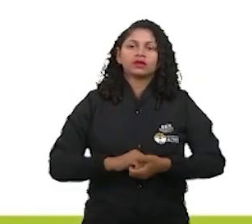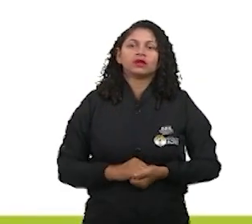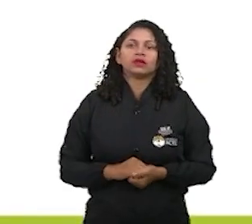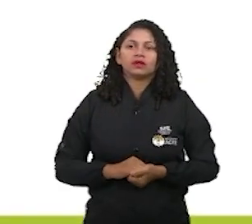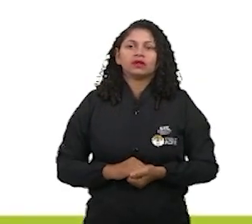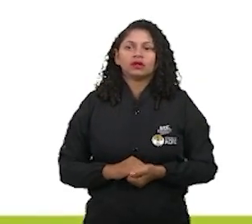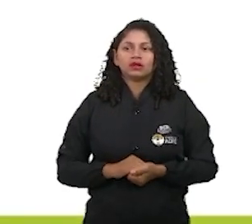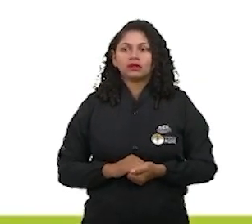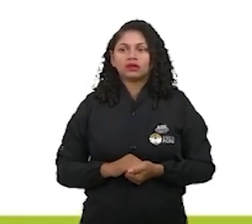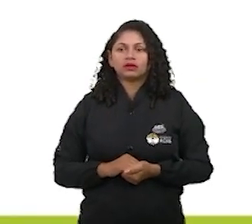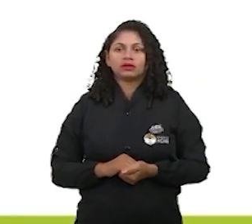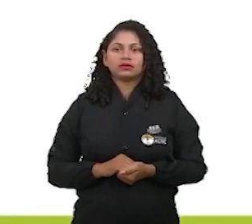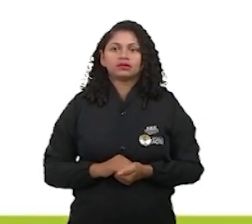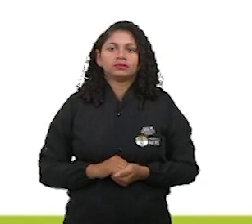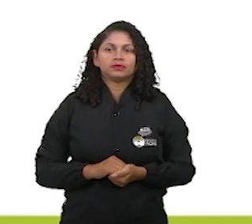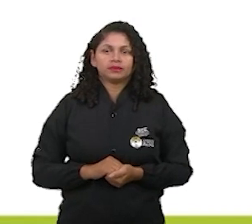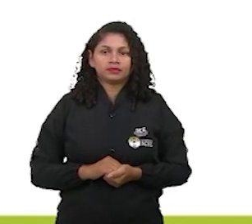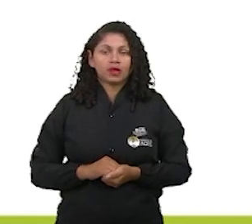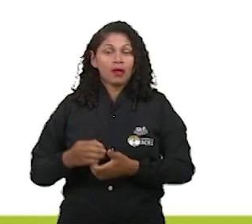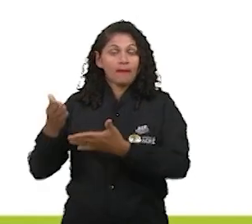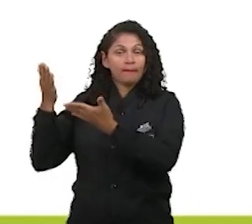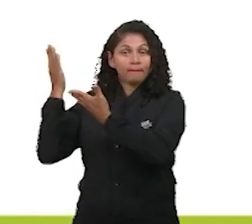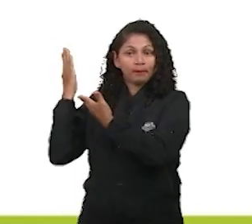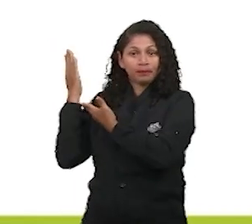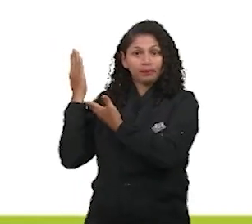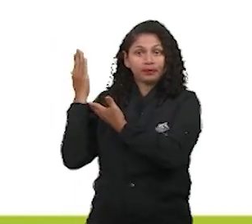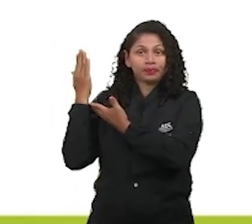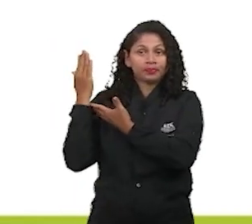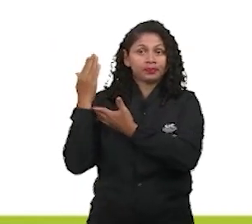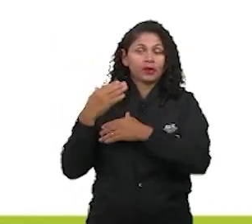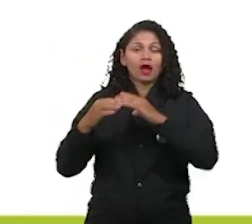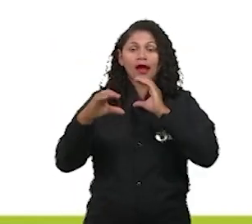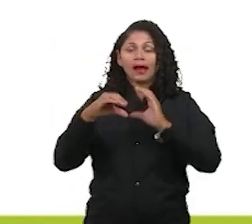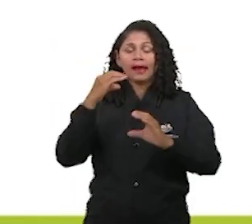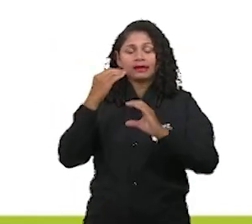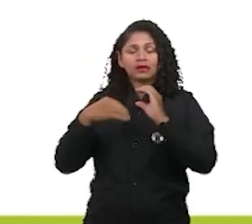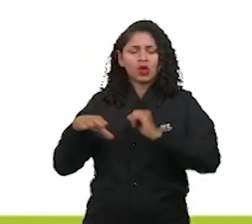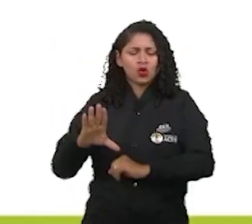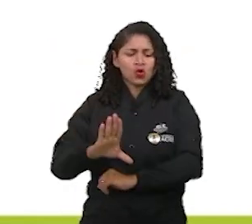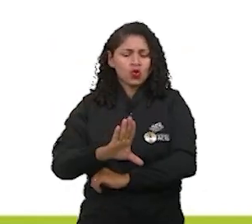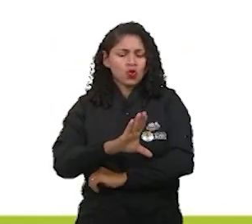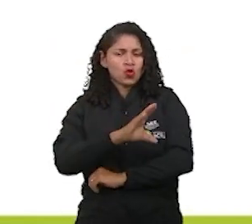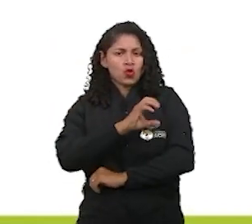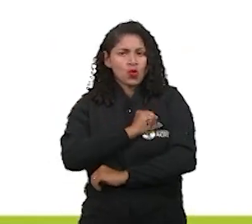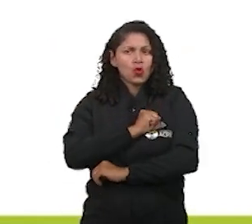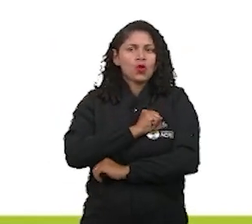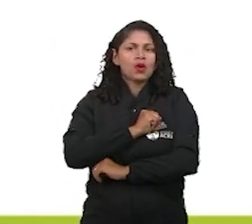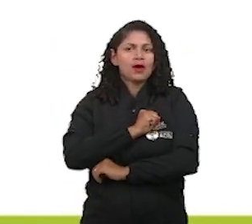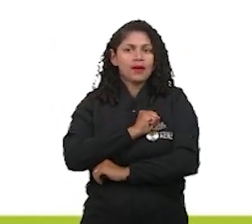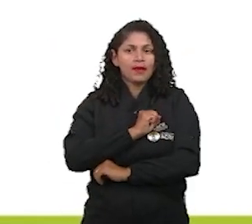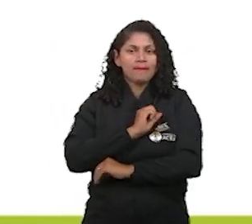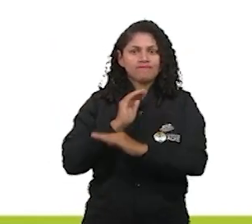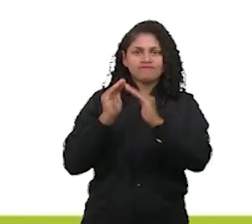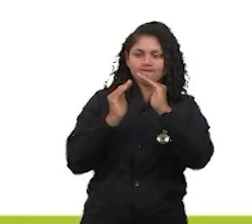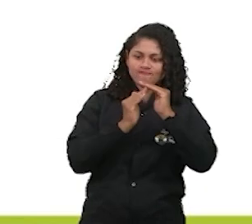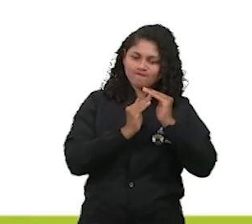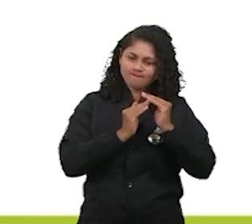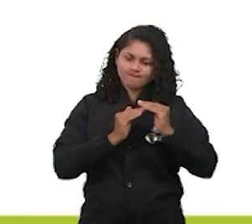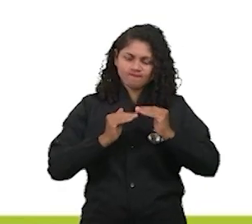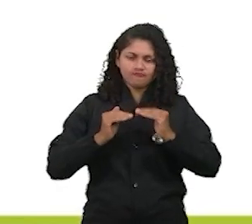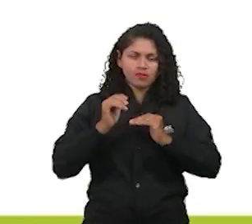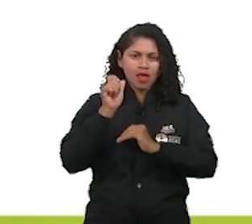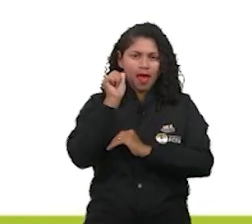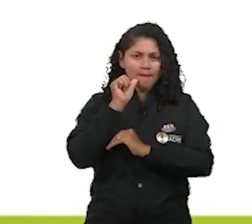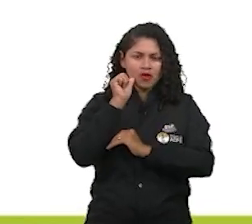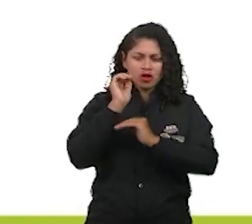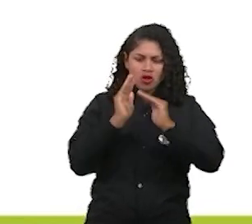Vinícius de Moraes. Ele canta o amor, né? Exaltação da mulher. Vocês percebem